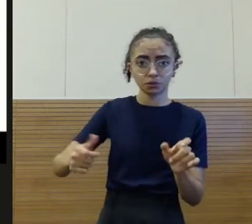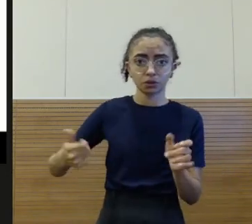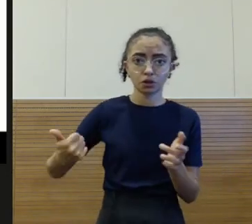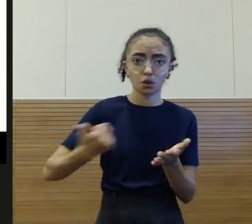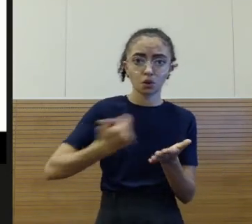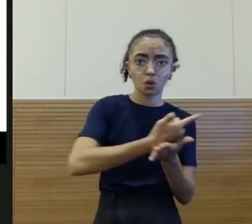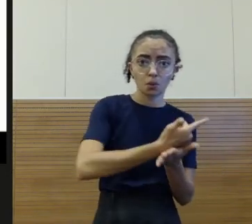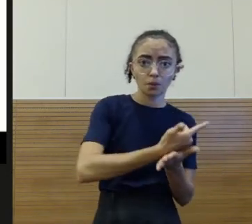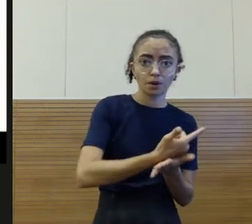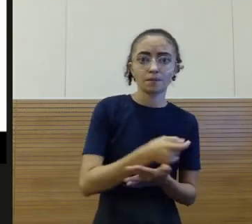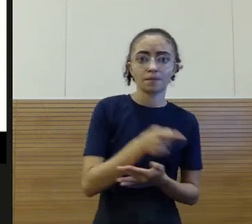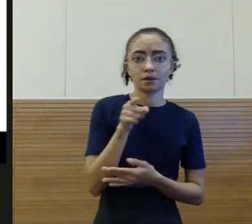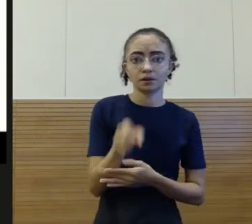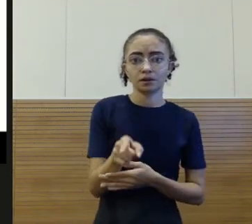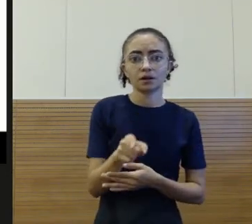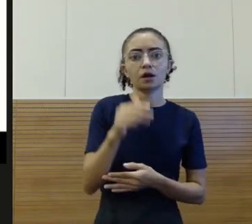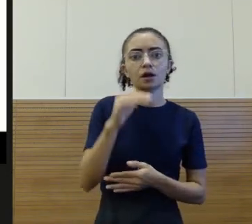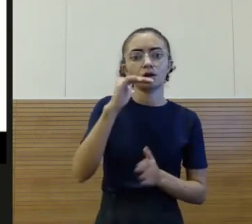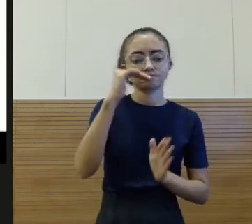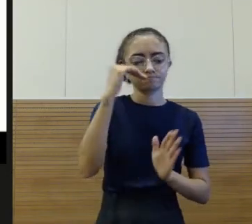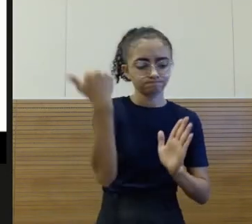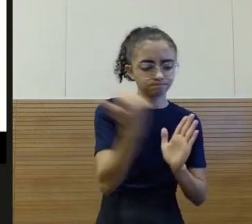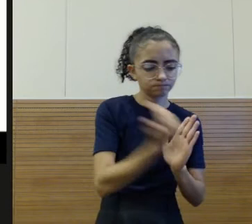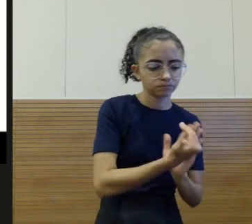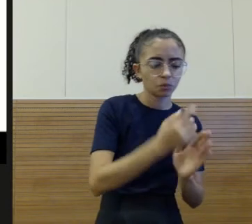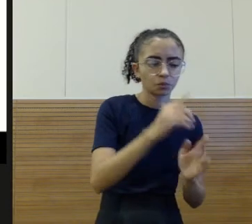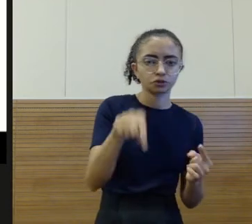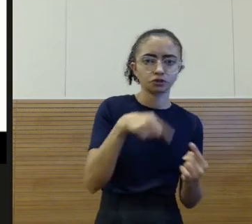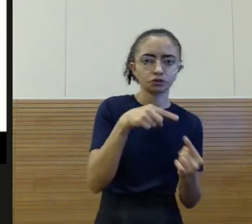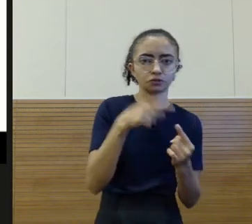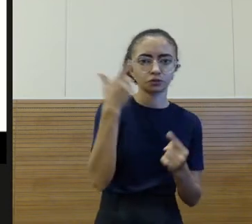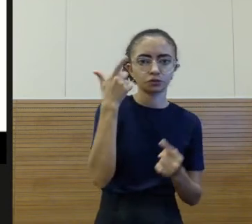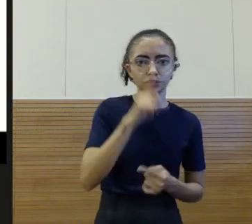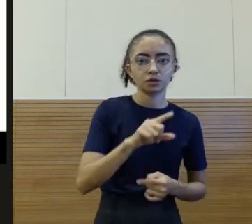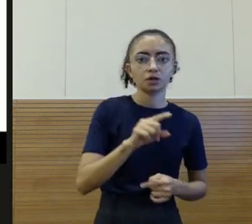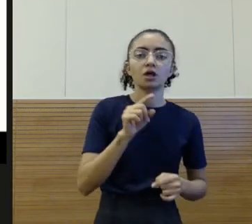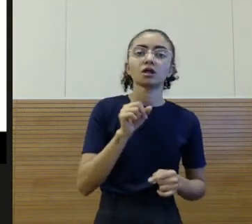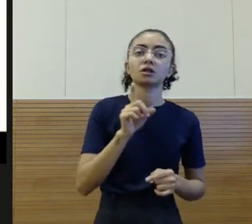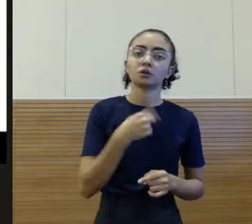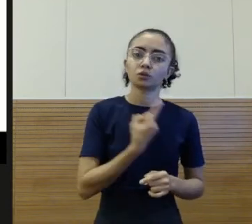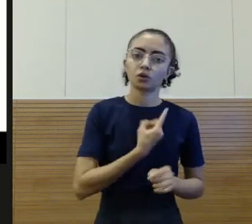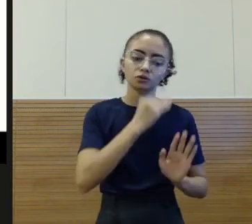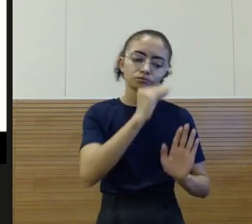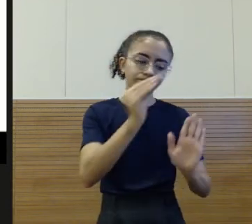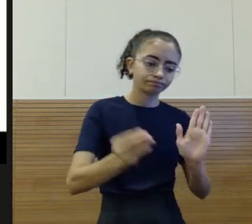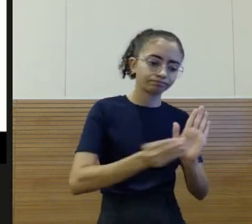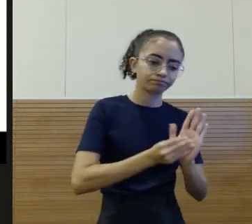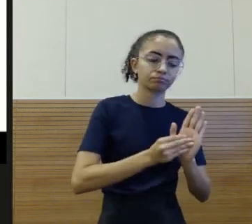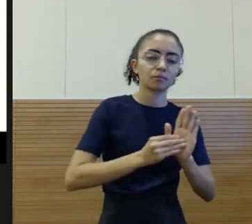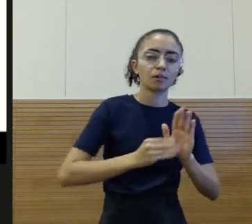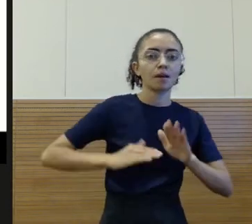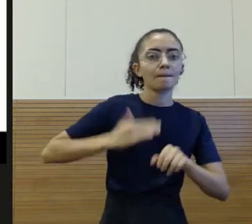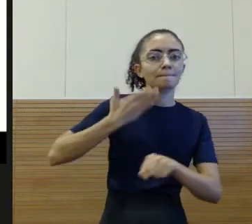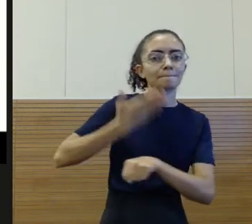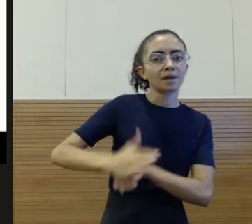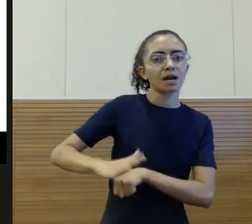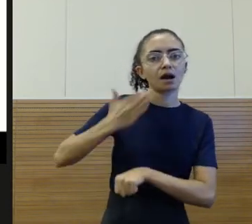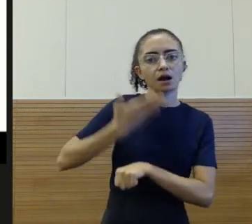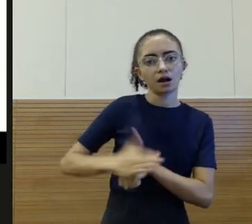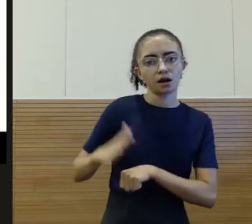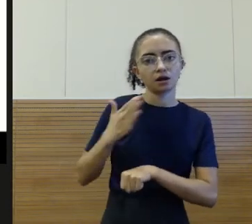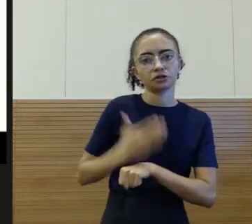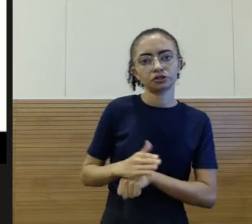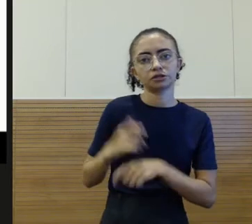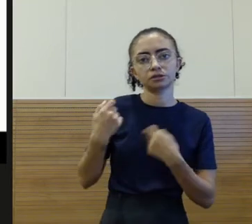que o consumidor possa cumprir com essa meta, também estamos recomendando colocar ações que deveria acontecer